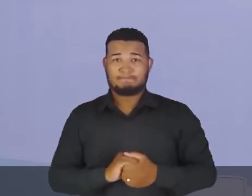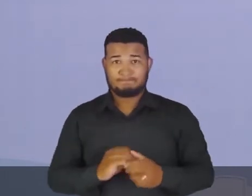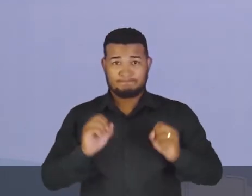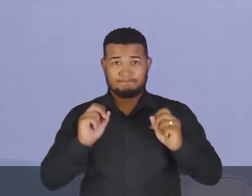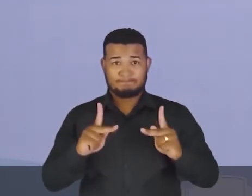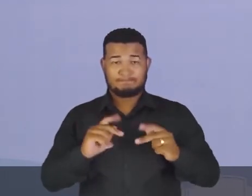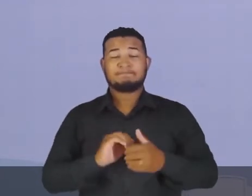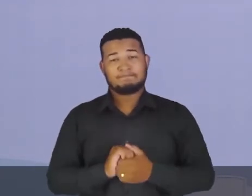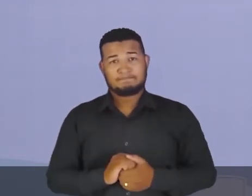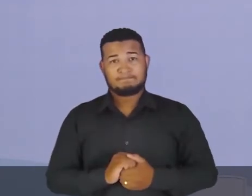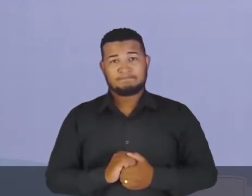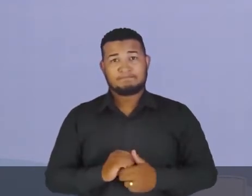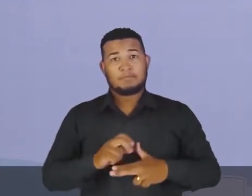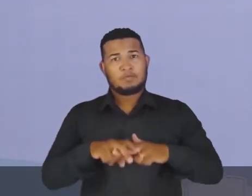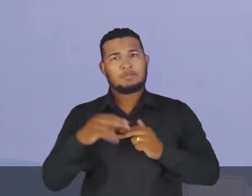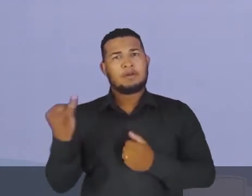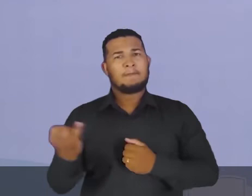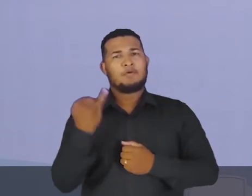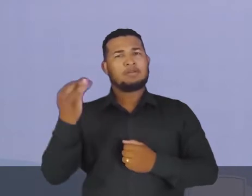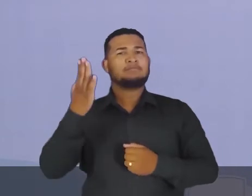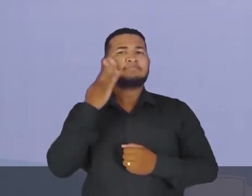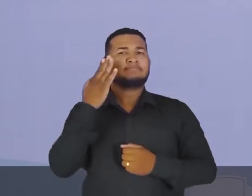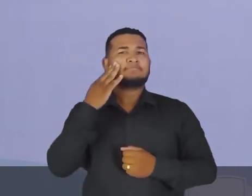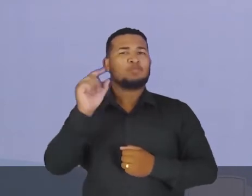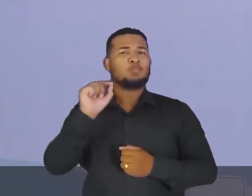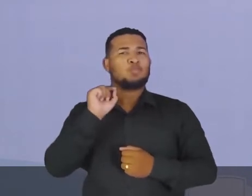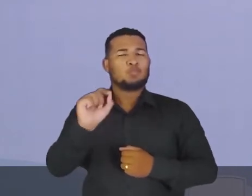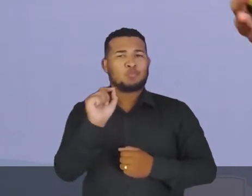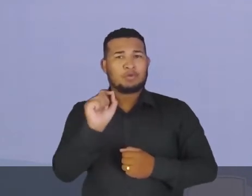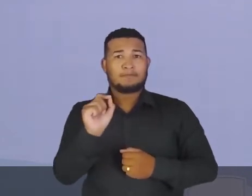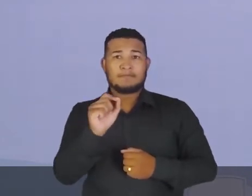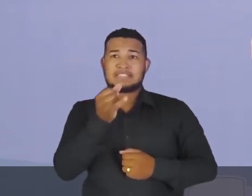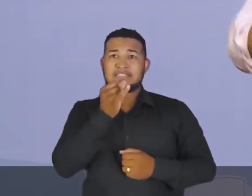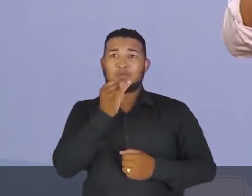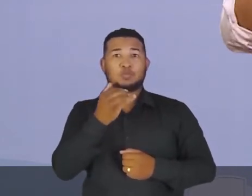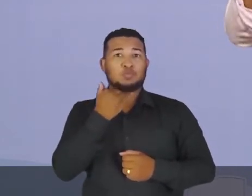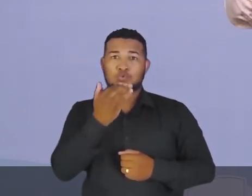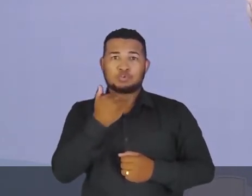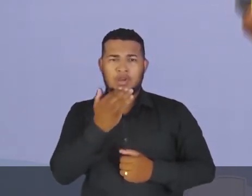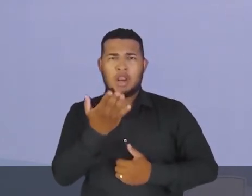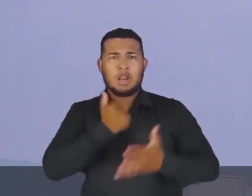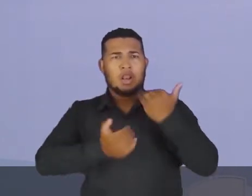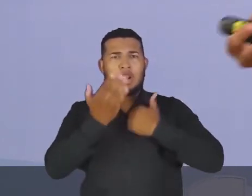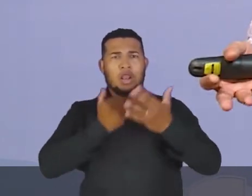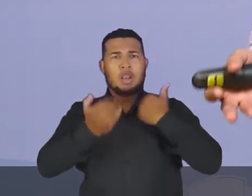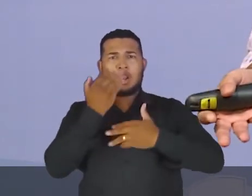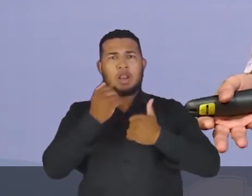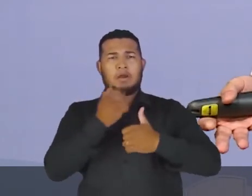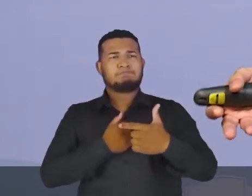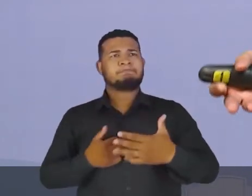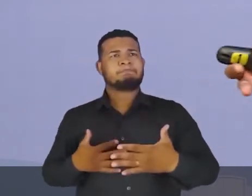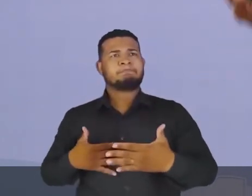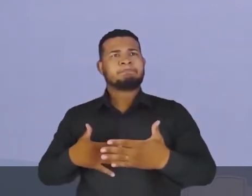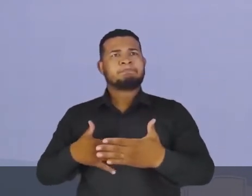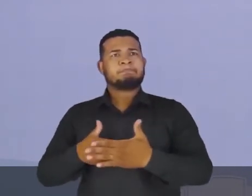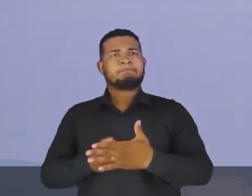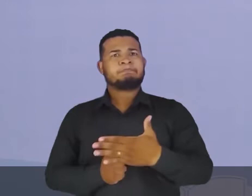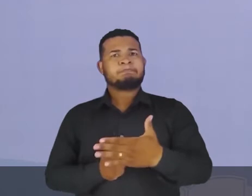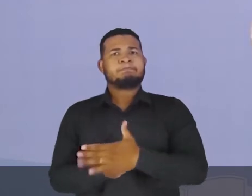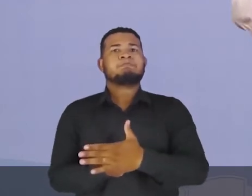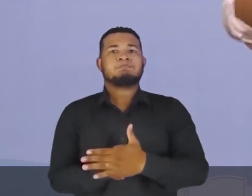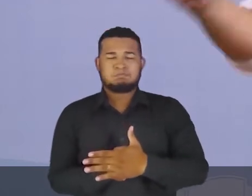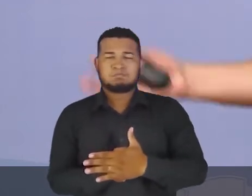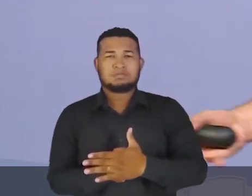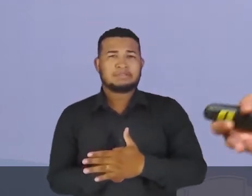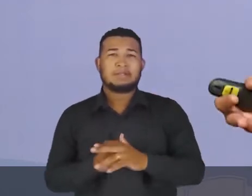Beleza? Então é importante você saber que não adianta você comer muito também alimentos, né, de baixa